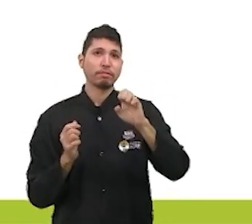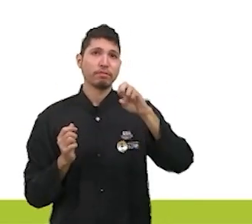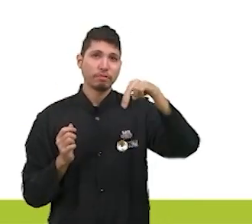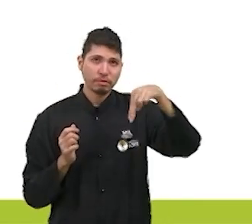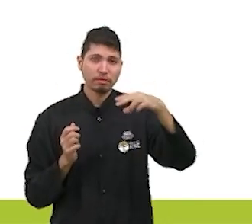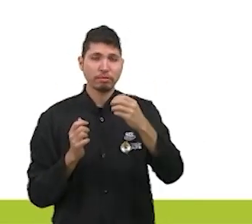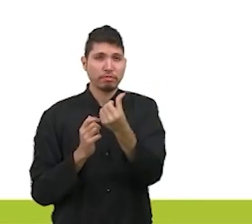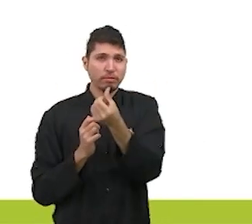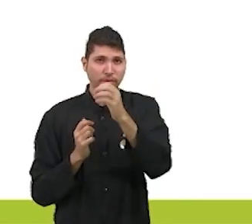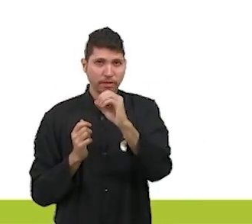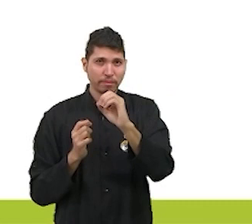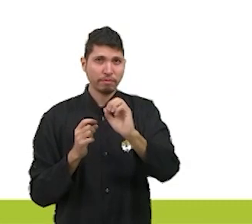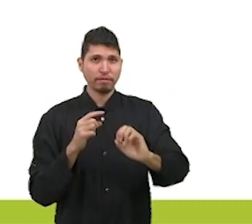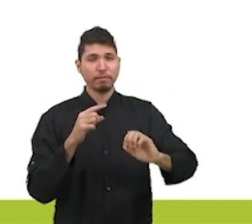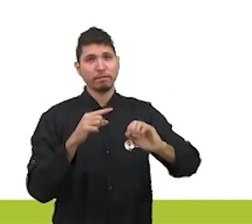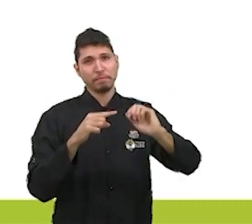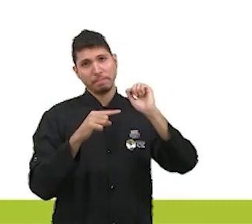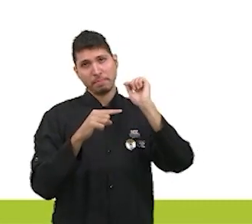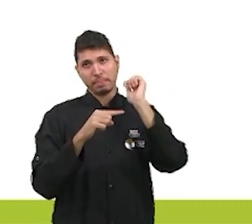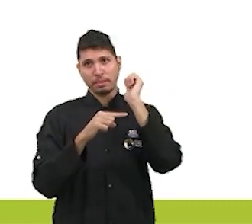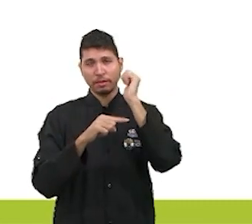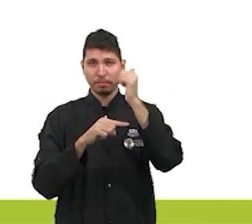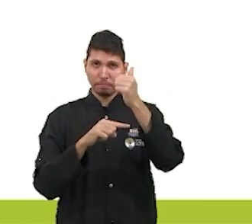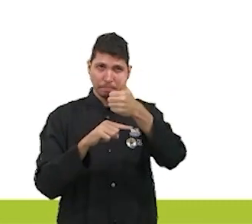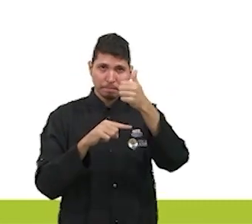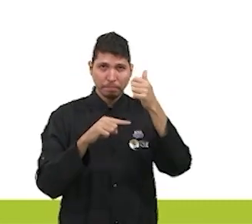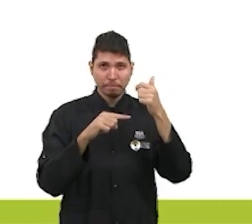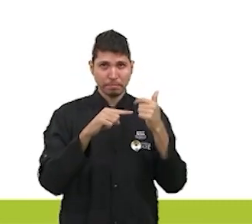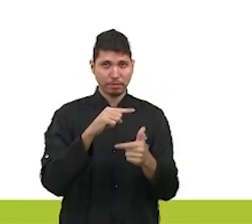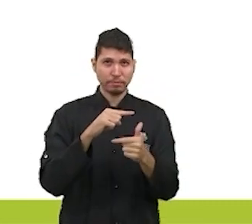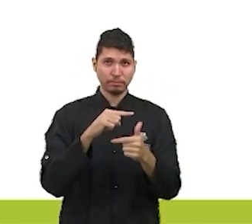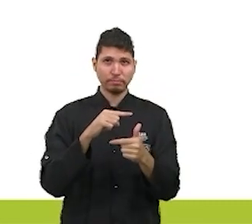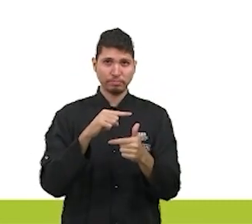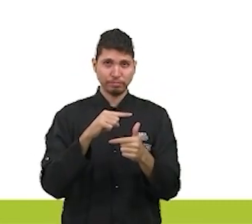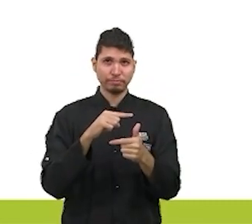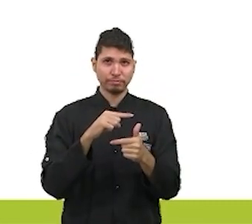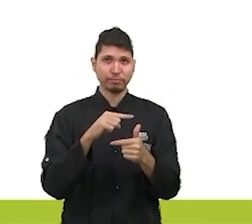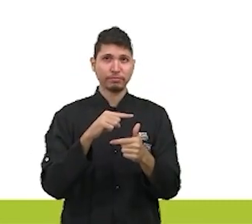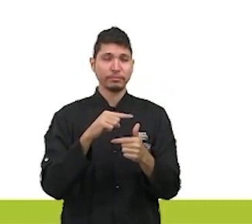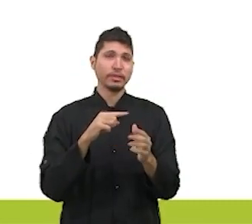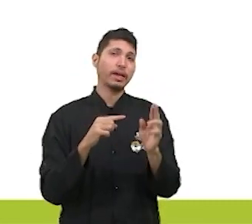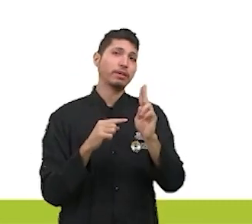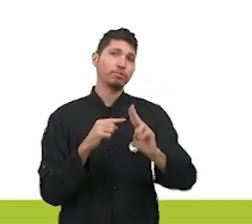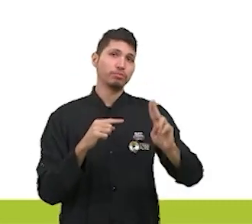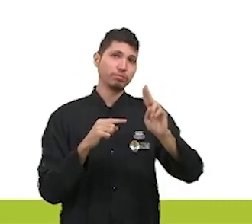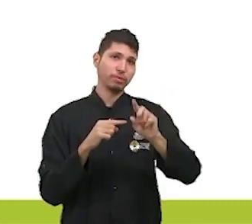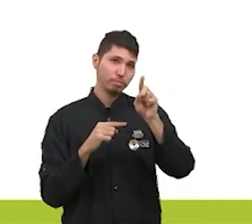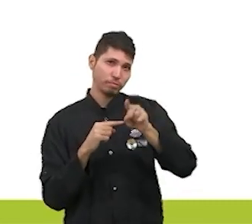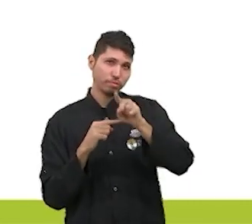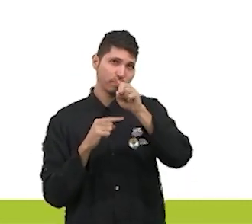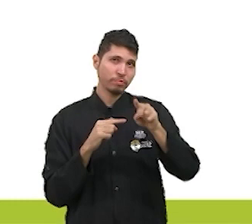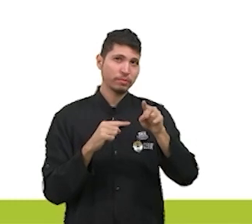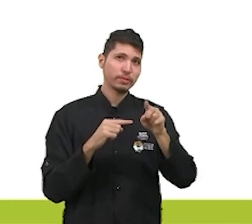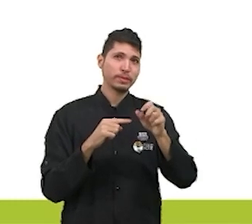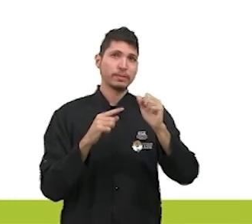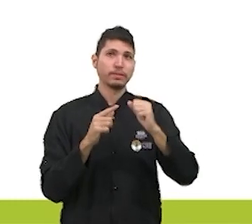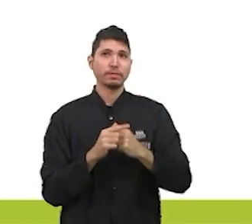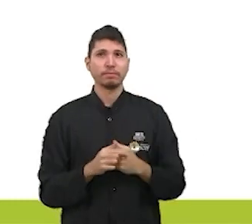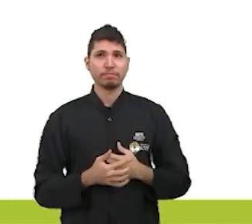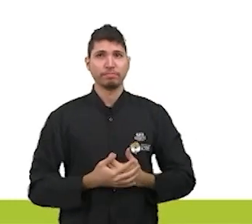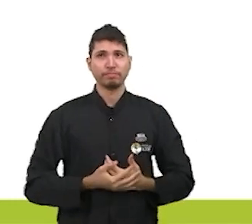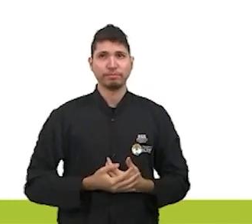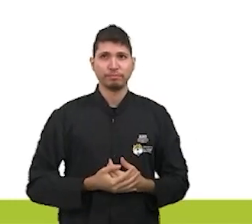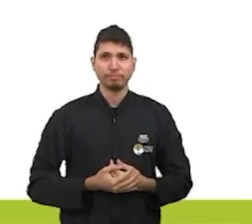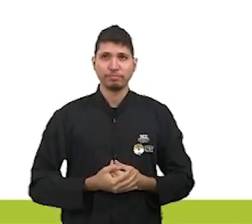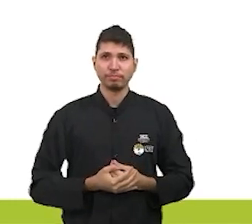vale meio, tá bom? O adjacente vale 100 e trabalha a regra de 3, tá vendo? Ó? X por 1 dá